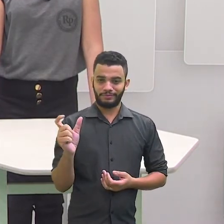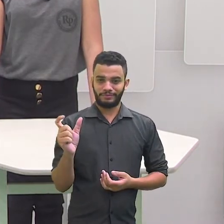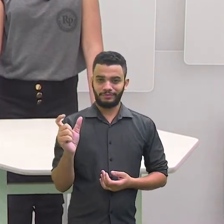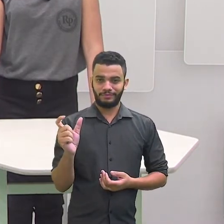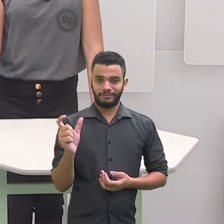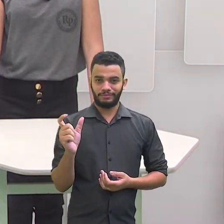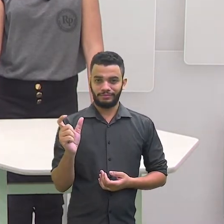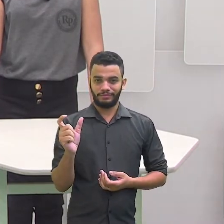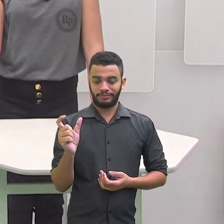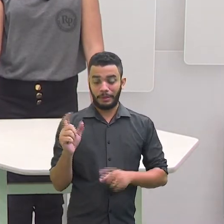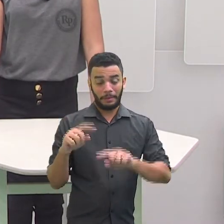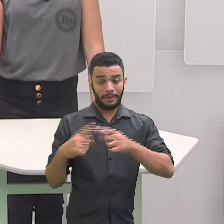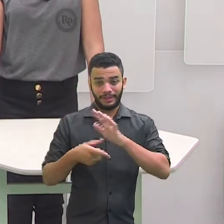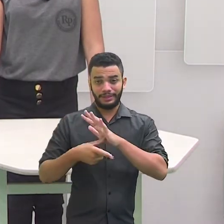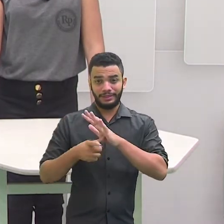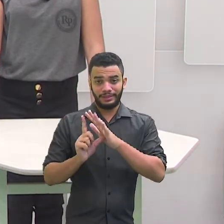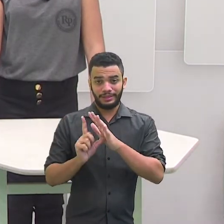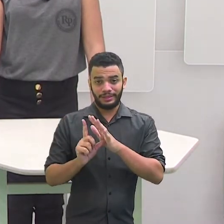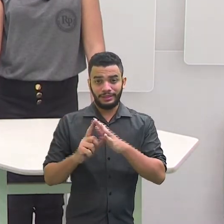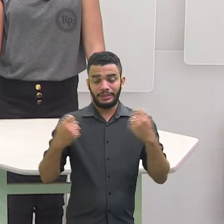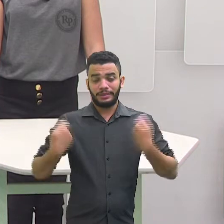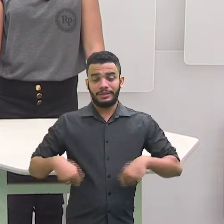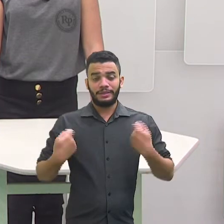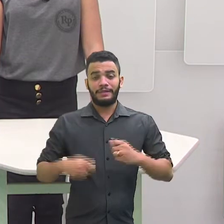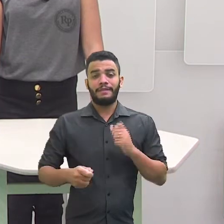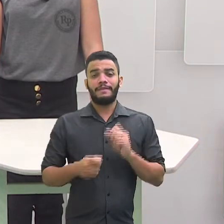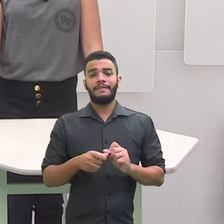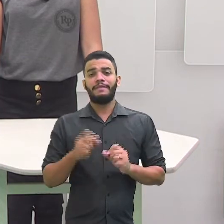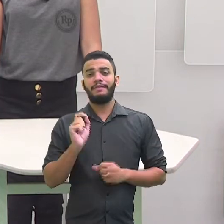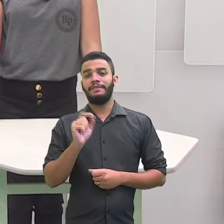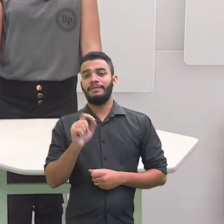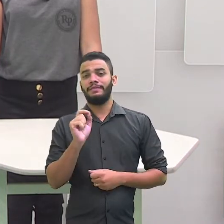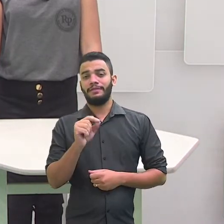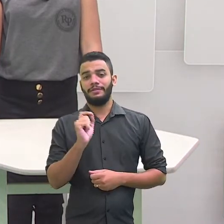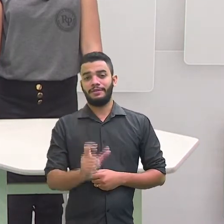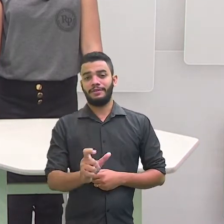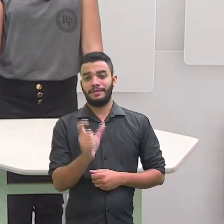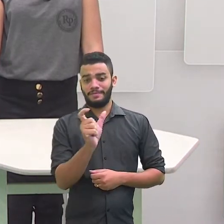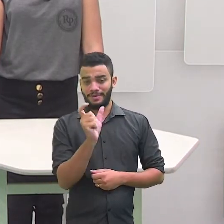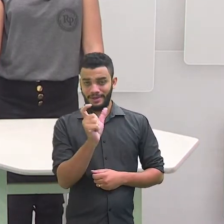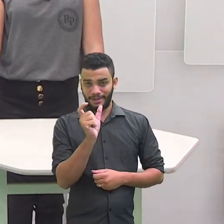Aqui, gente, a produção tá me falando para vocês falarem um pouquinho mais alto, tá?